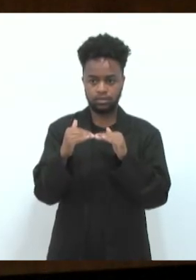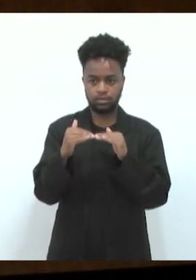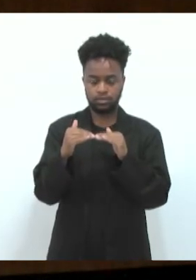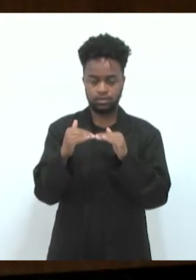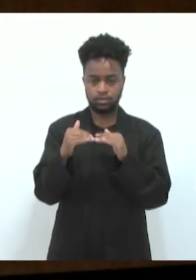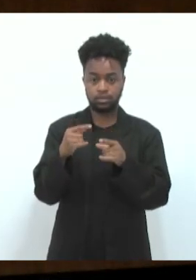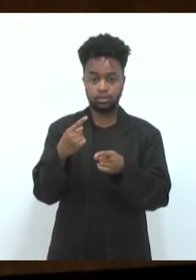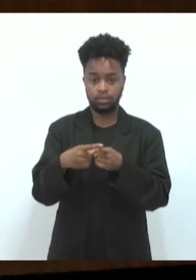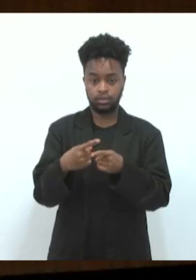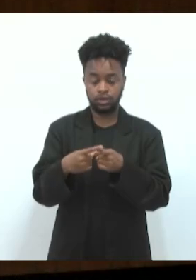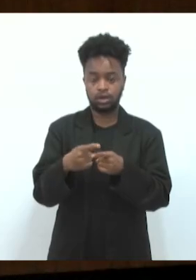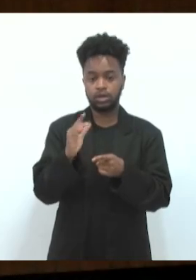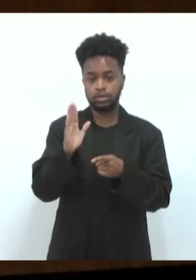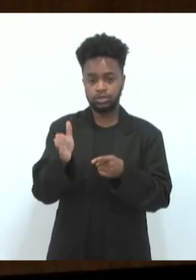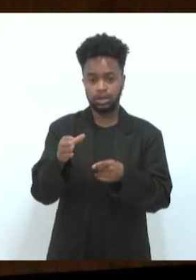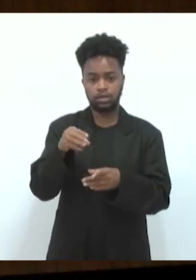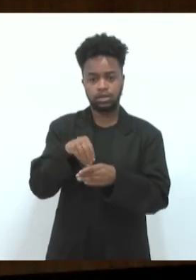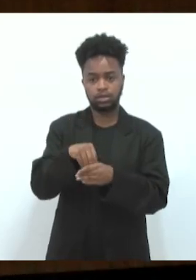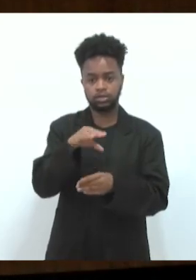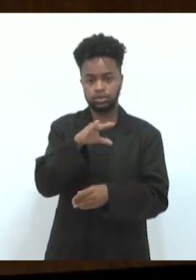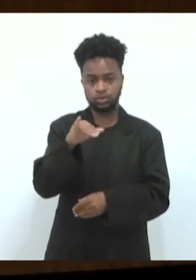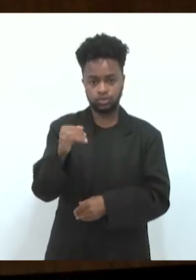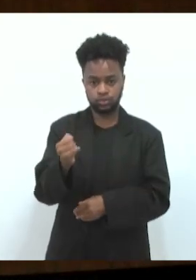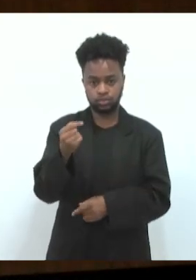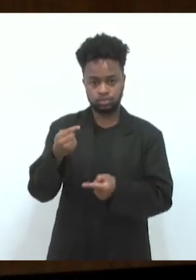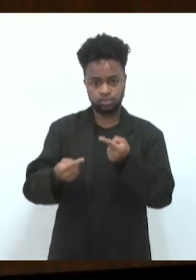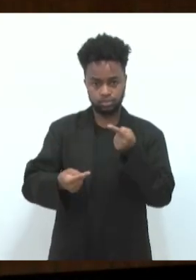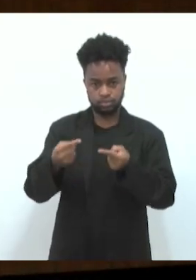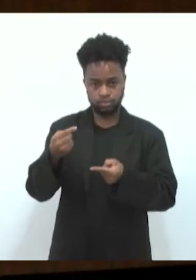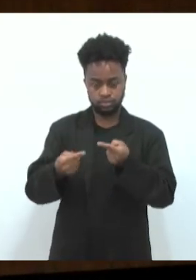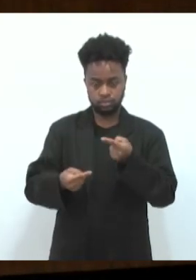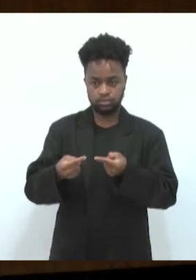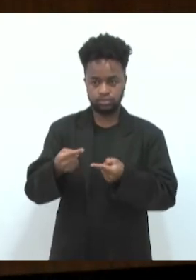porque já passou na CCJ,